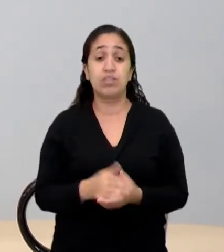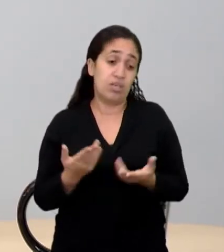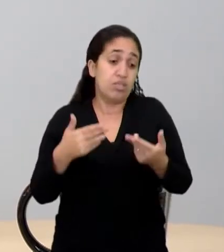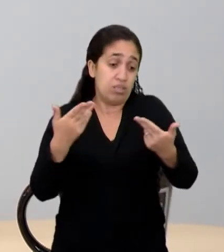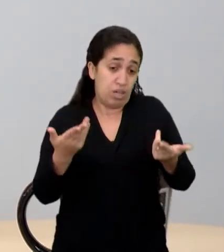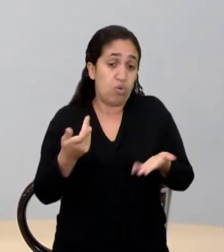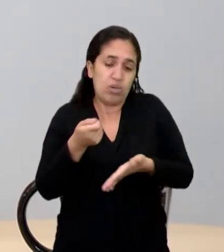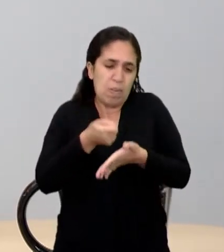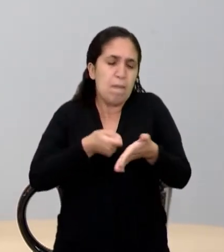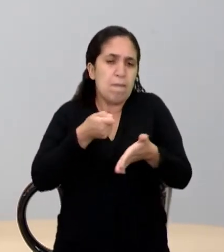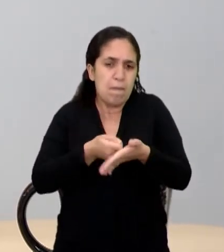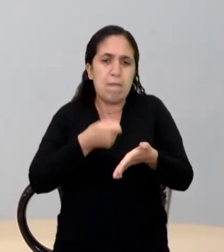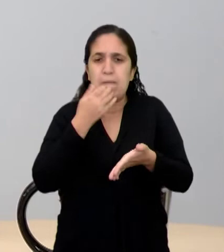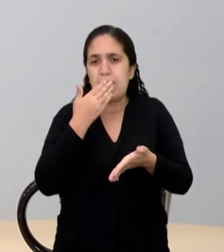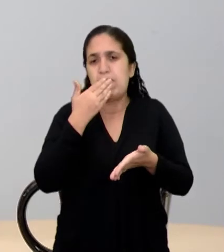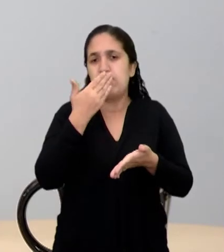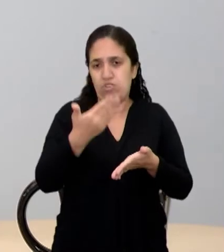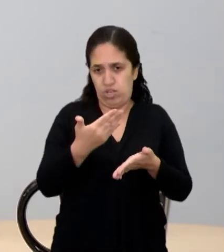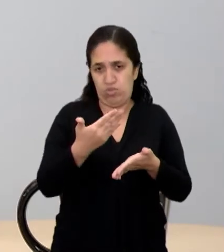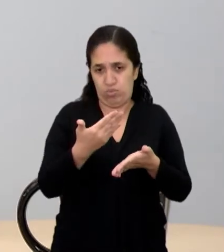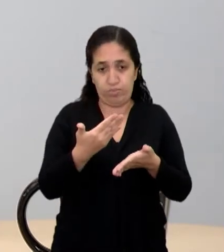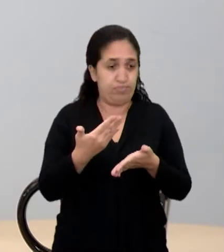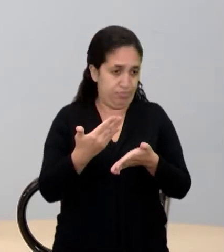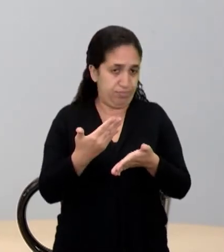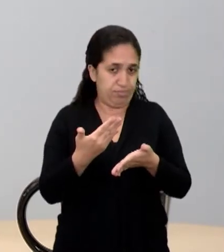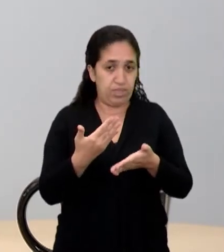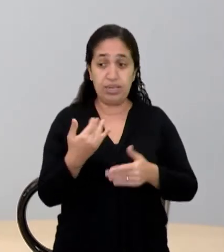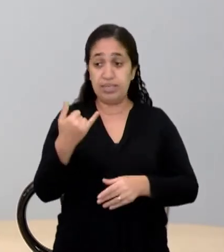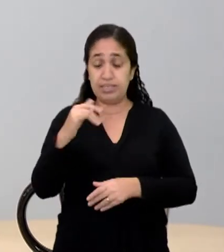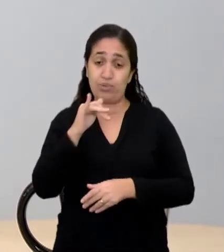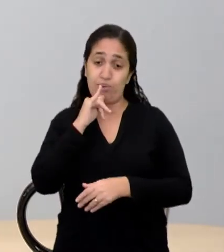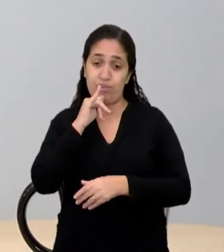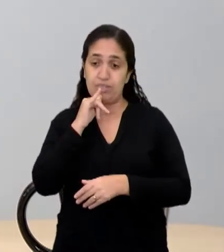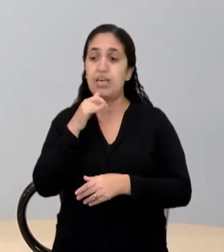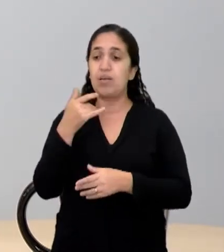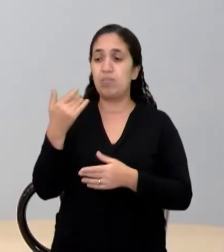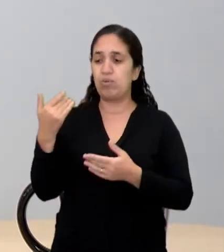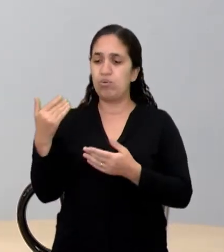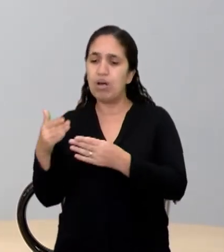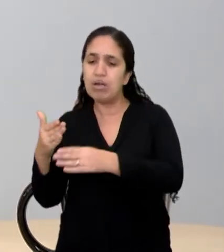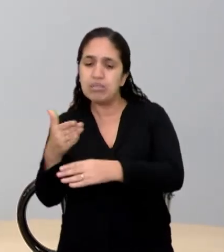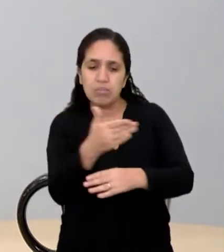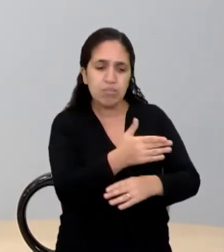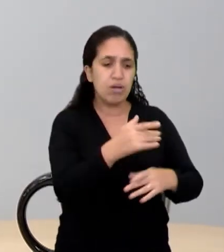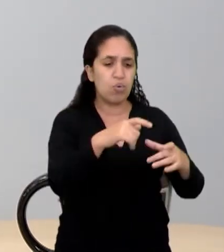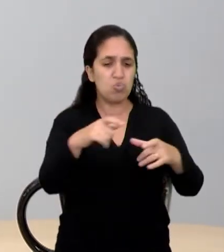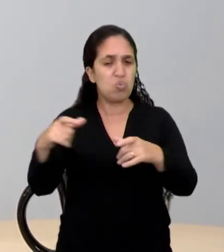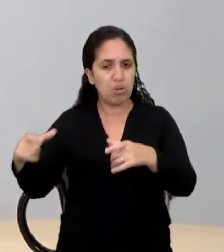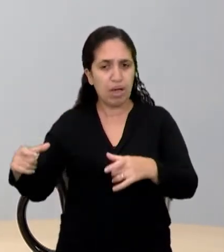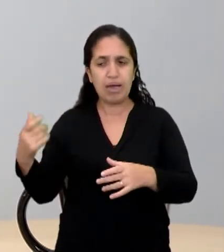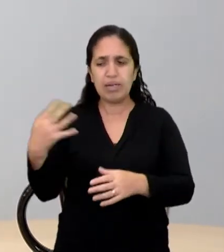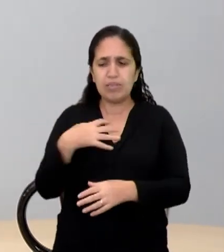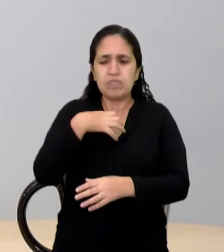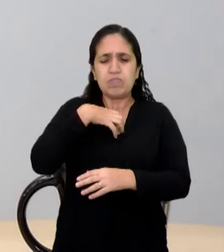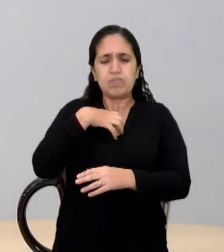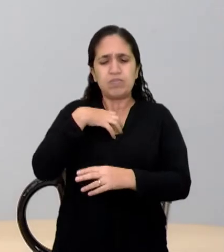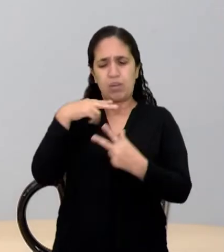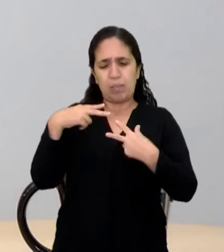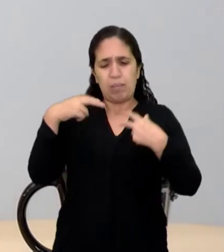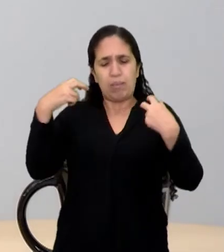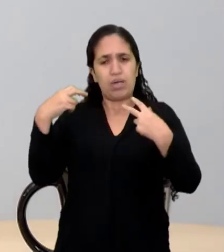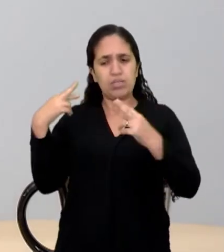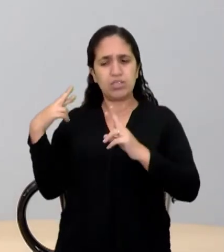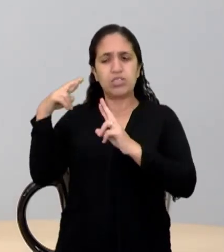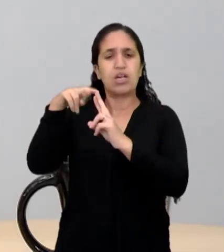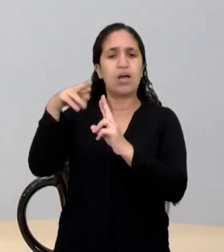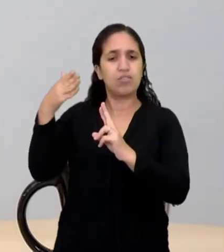que tem esse pedido. Se não se sentisse ou se nós tivéssemos espaços e lugares onde essas pessoas se vissem ou